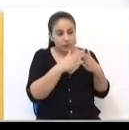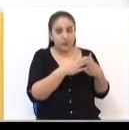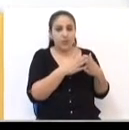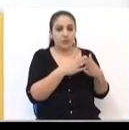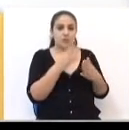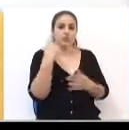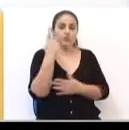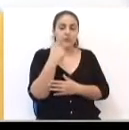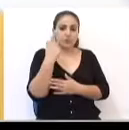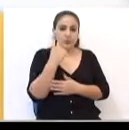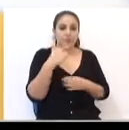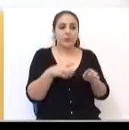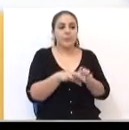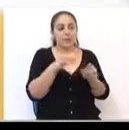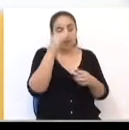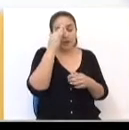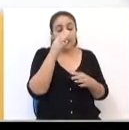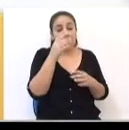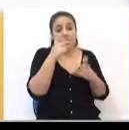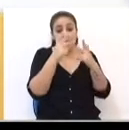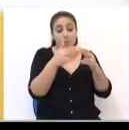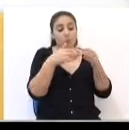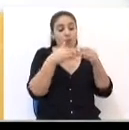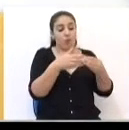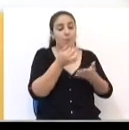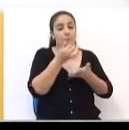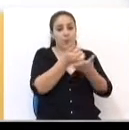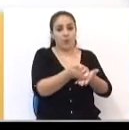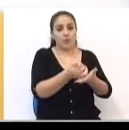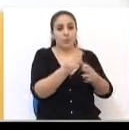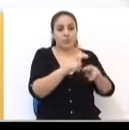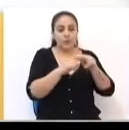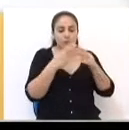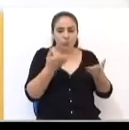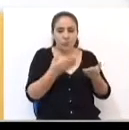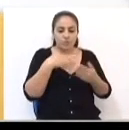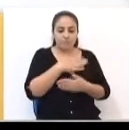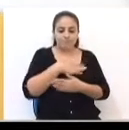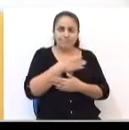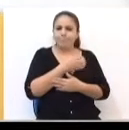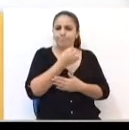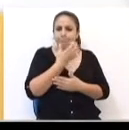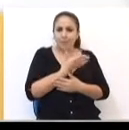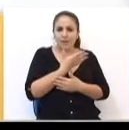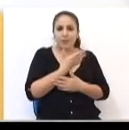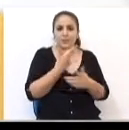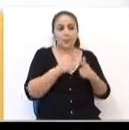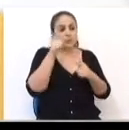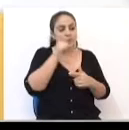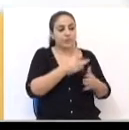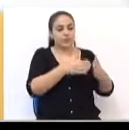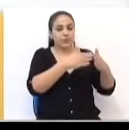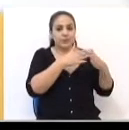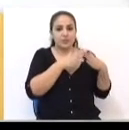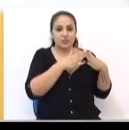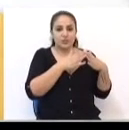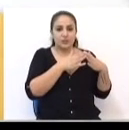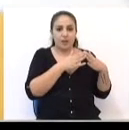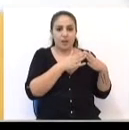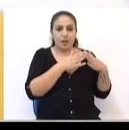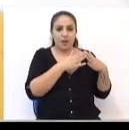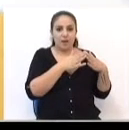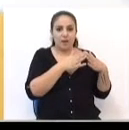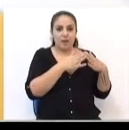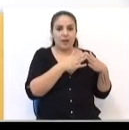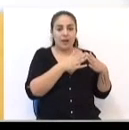acho que solucionaria muitos problemas políticos. E é por isso que hoje no PSDB eu me sinto muito à vontade para defender as posições políticas que eu